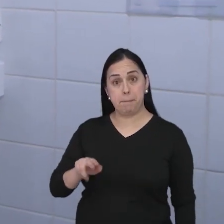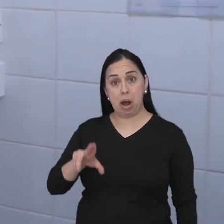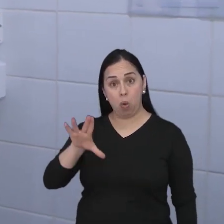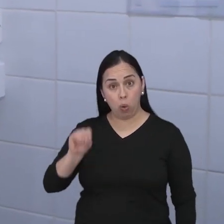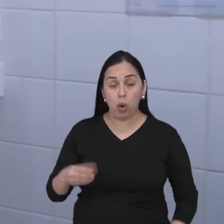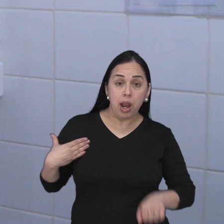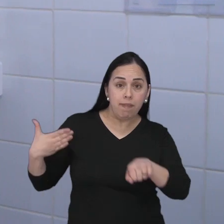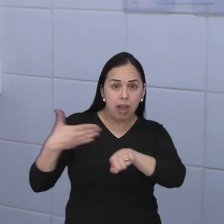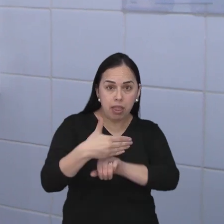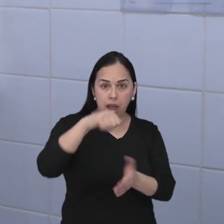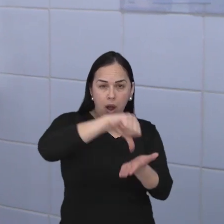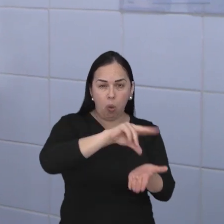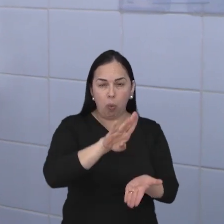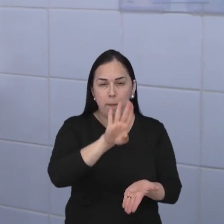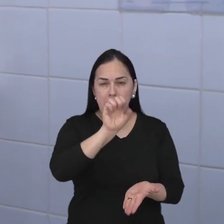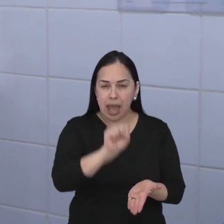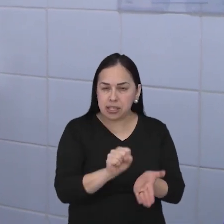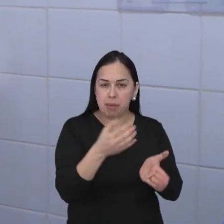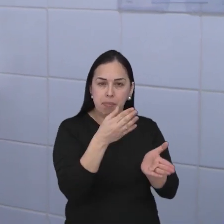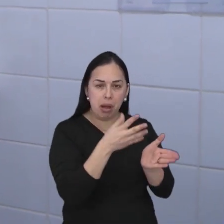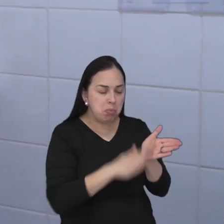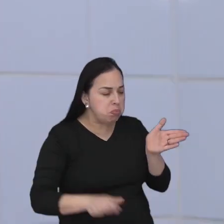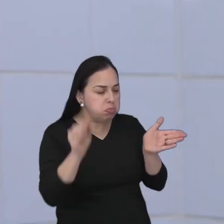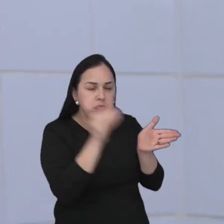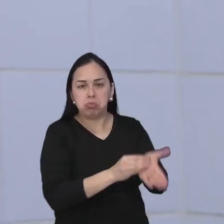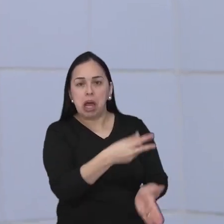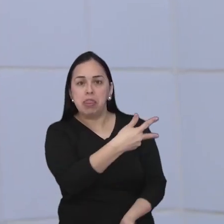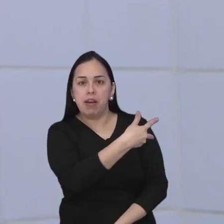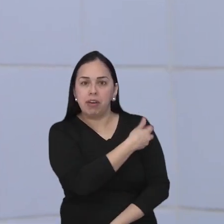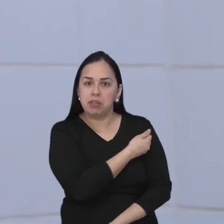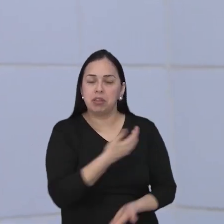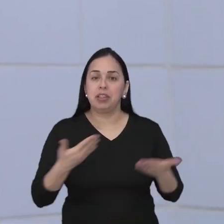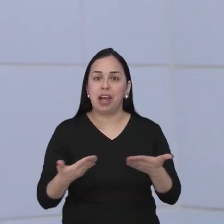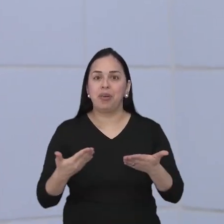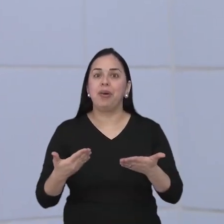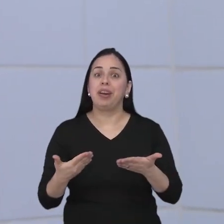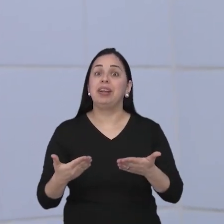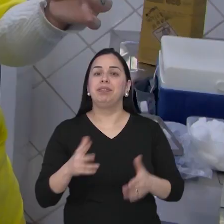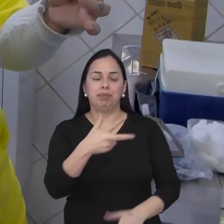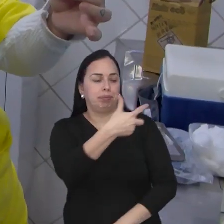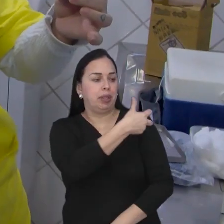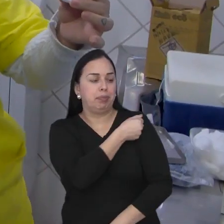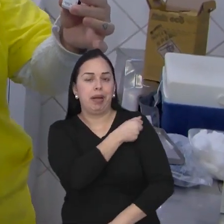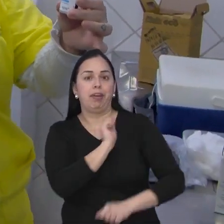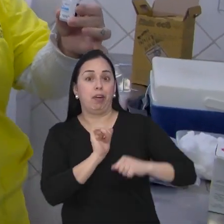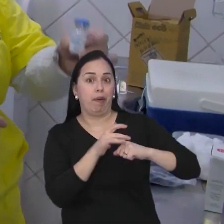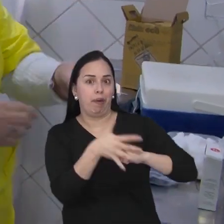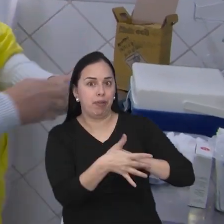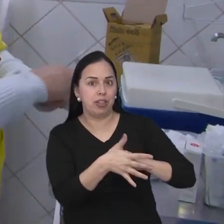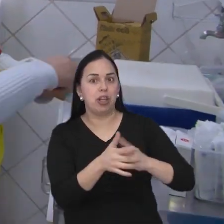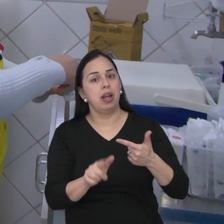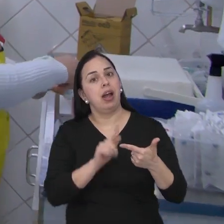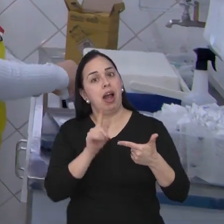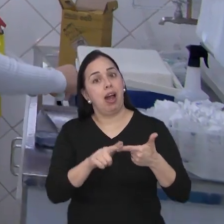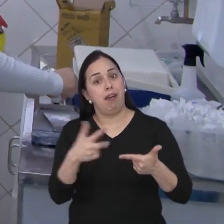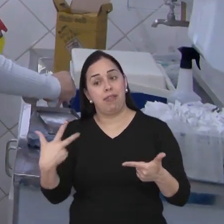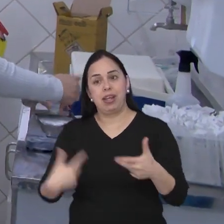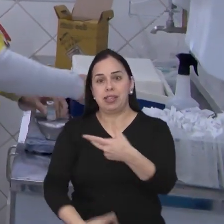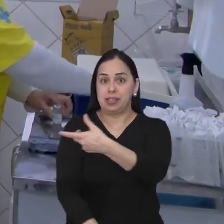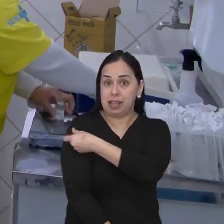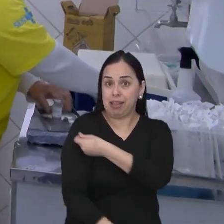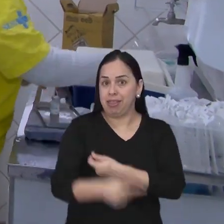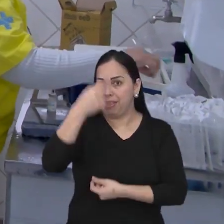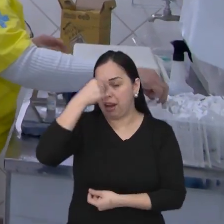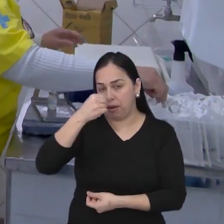até o posto de saúde para atualizar a carteira de vacinação. Desta vez, a dose foi contra a Covid. Já a vacina que protege da gripe, ele